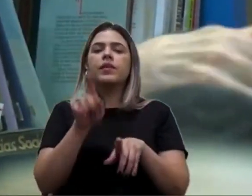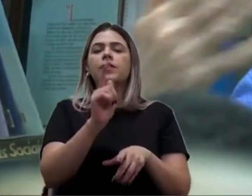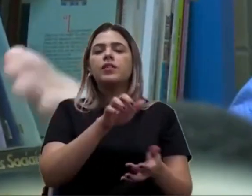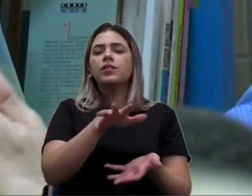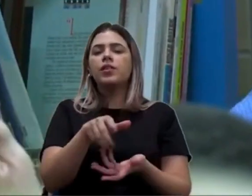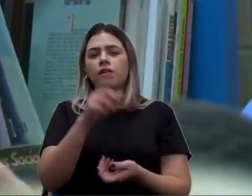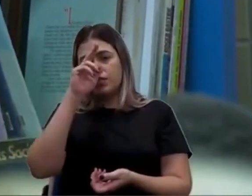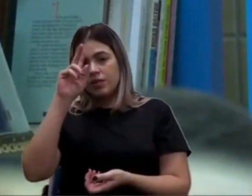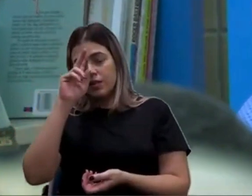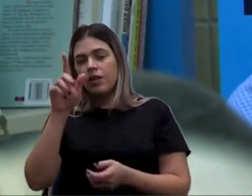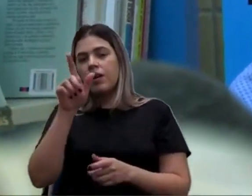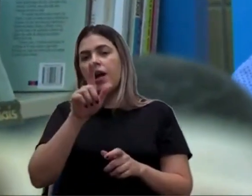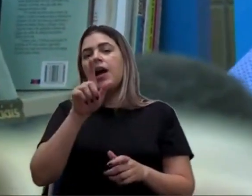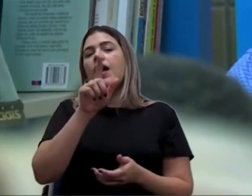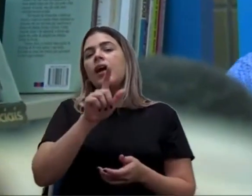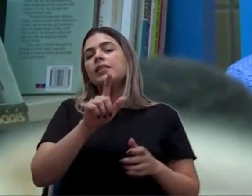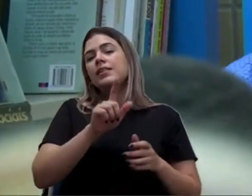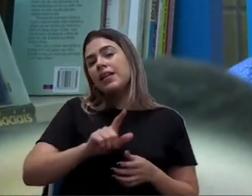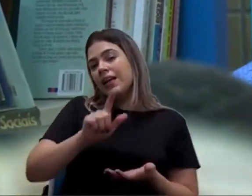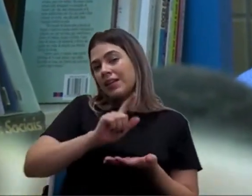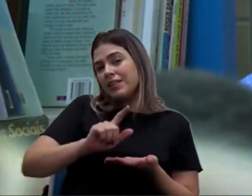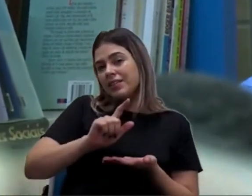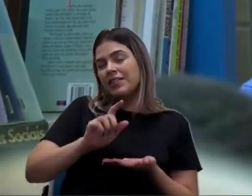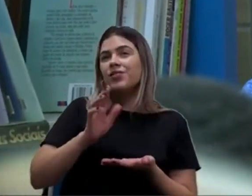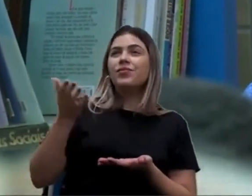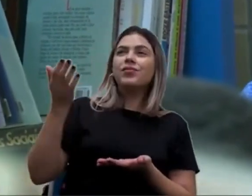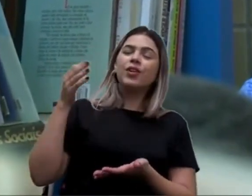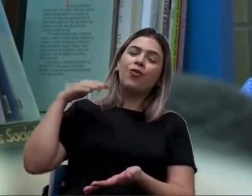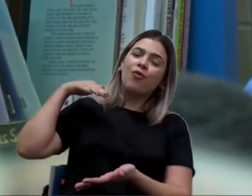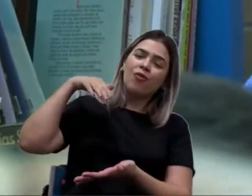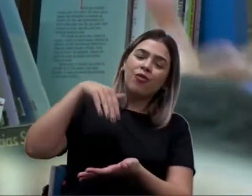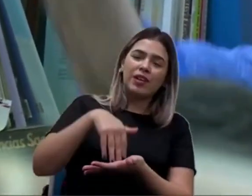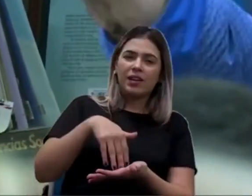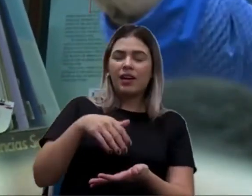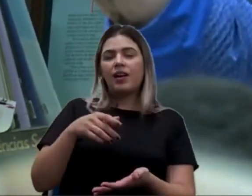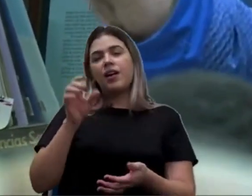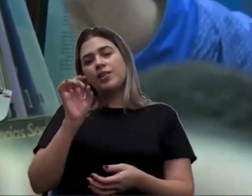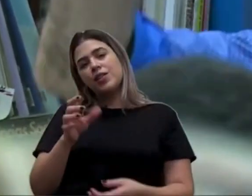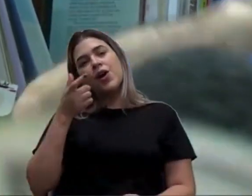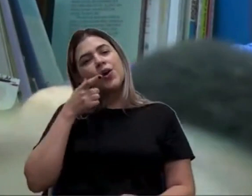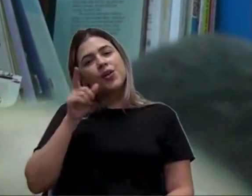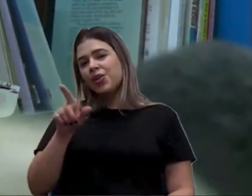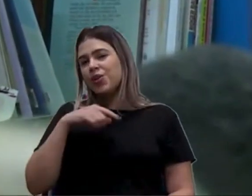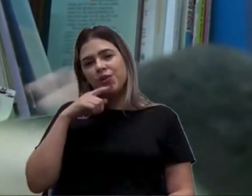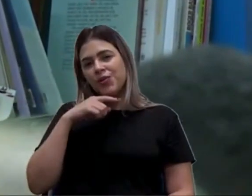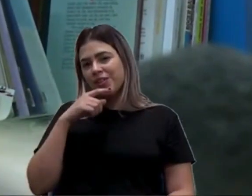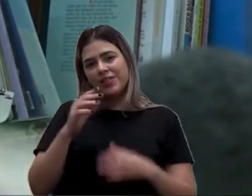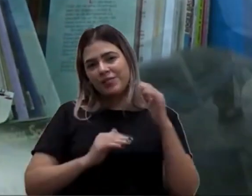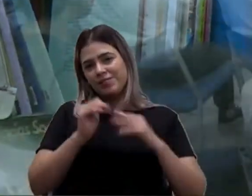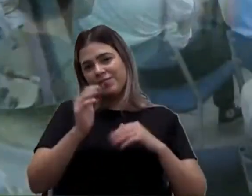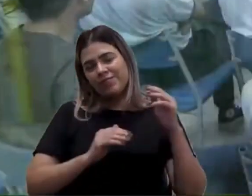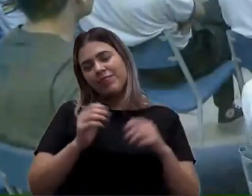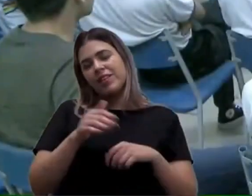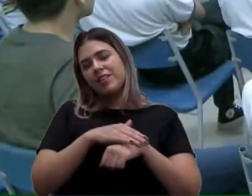as letras ficam lá atrás e só vão para lá quem na verdade não alcançou nenhuma dessas profissões nós